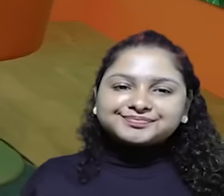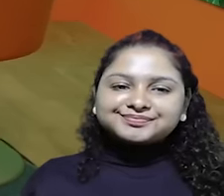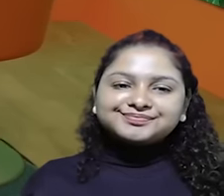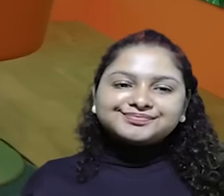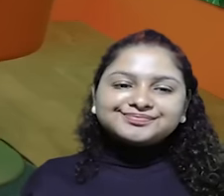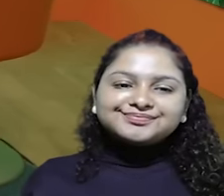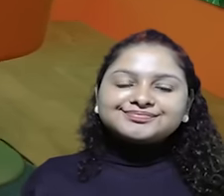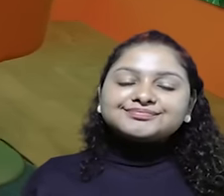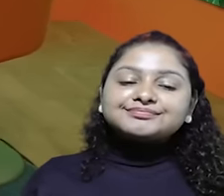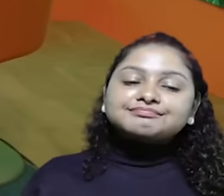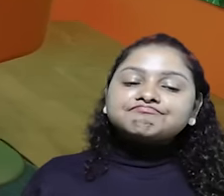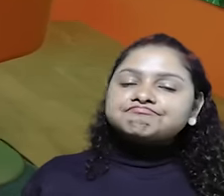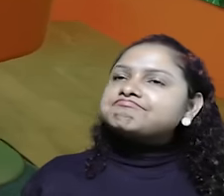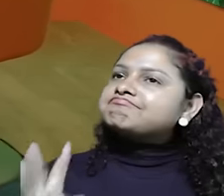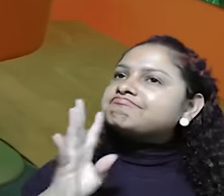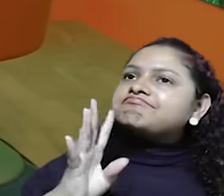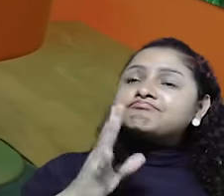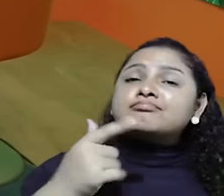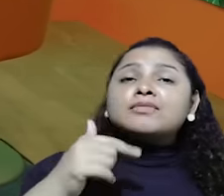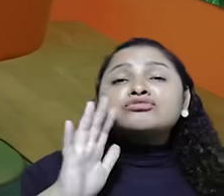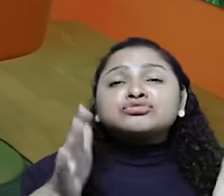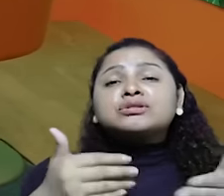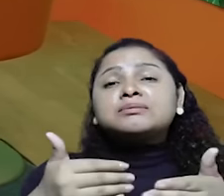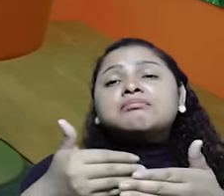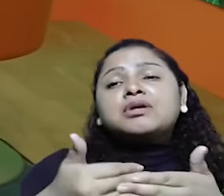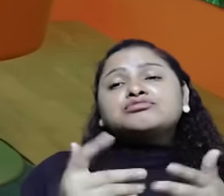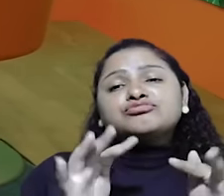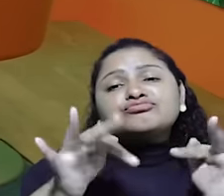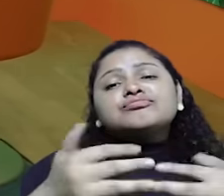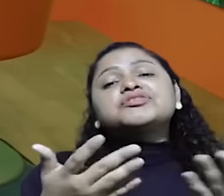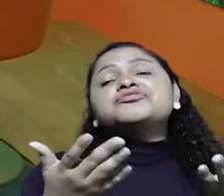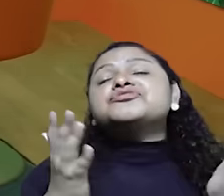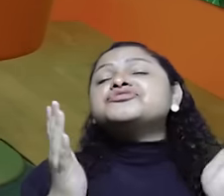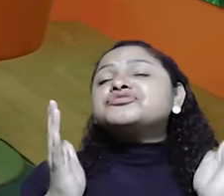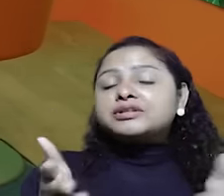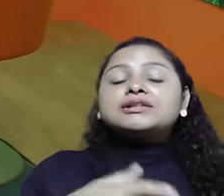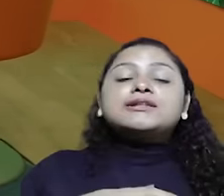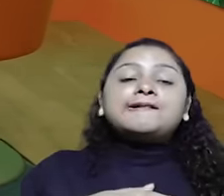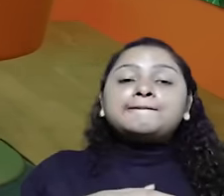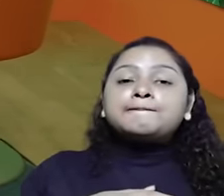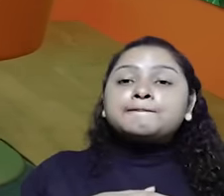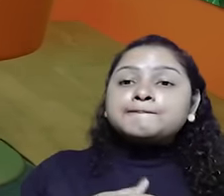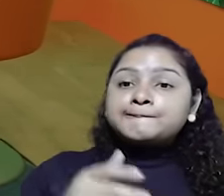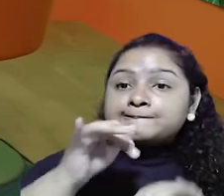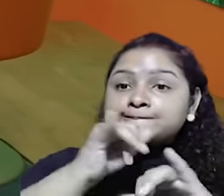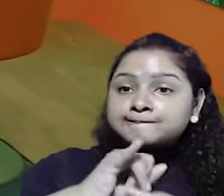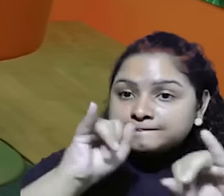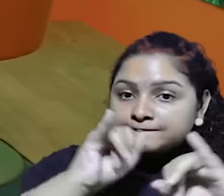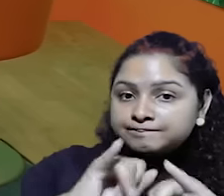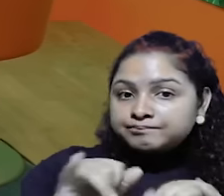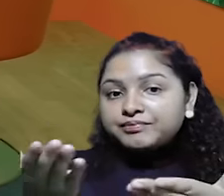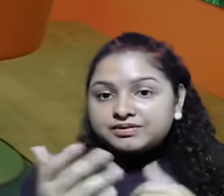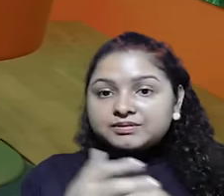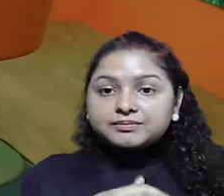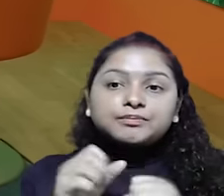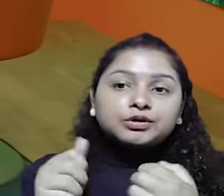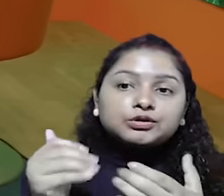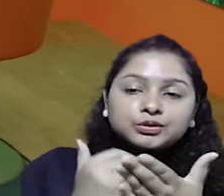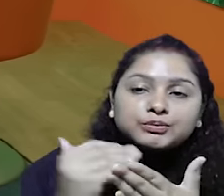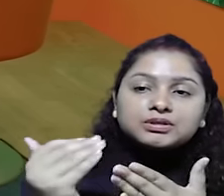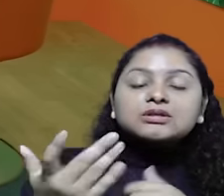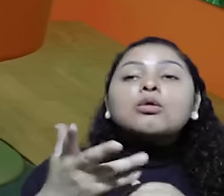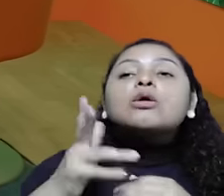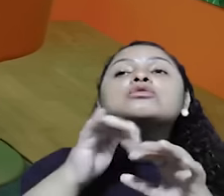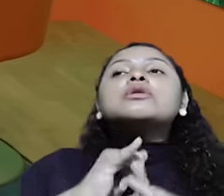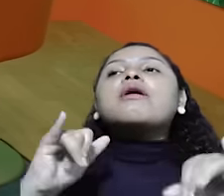isso legal e a gente tá caminhando para nossa essa parte final do programa vou partir agora PR os recados finais Emerson você pode começar qual que é seu recado